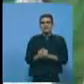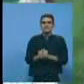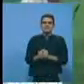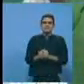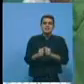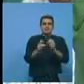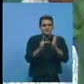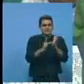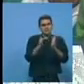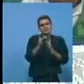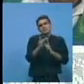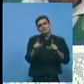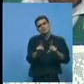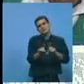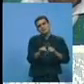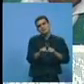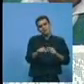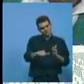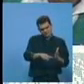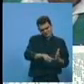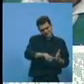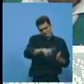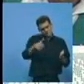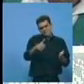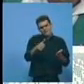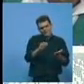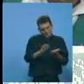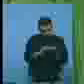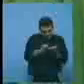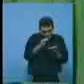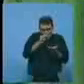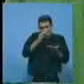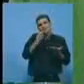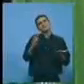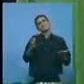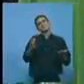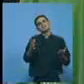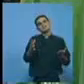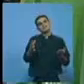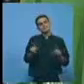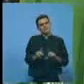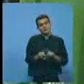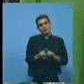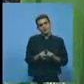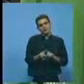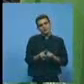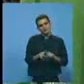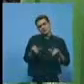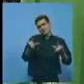primeira Eucaristia, como se fosse a última. Eu quero colocar meu coração nesse altar.